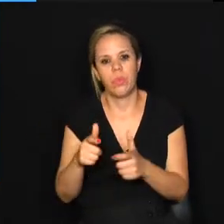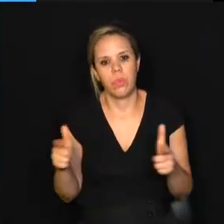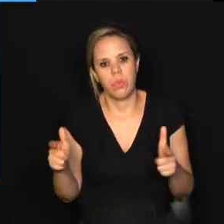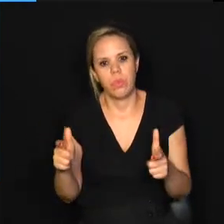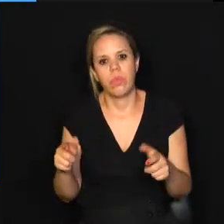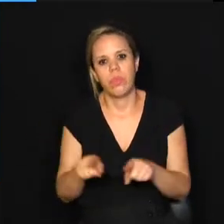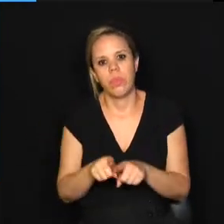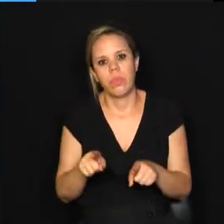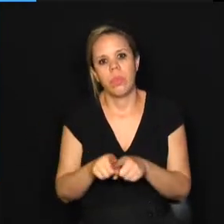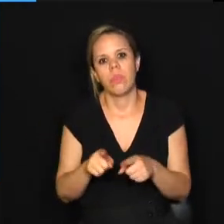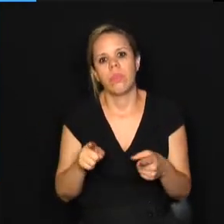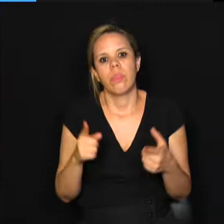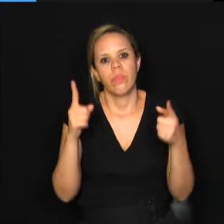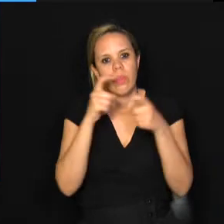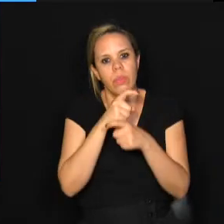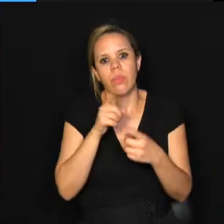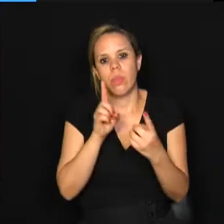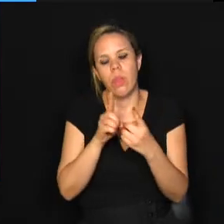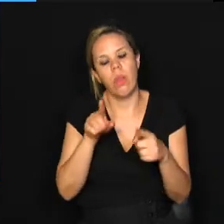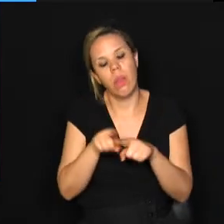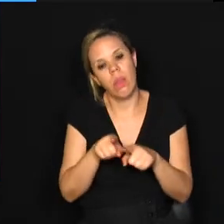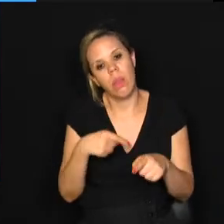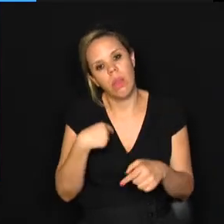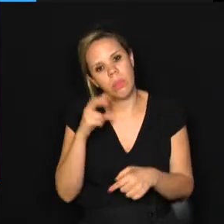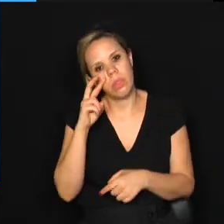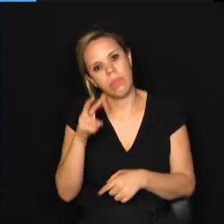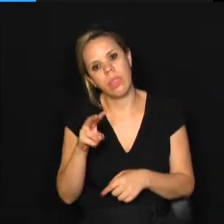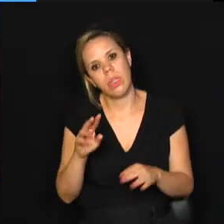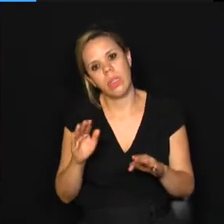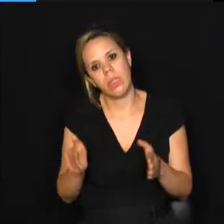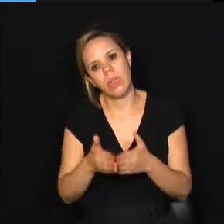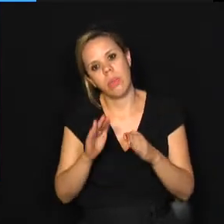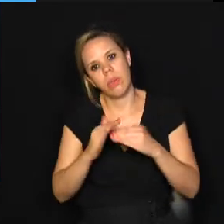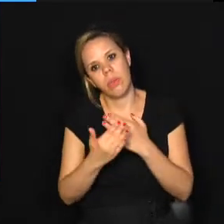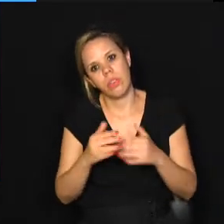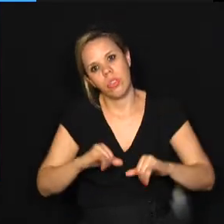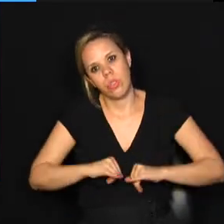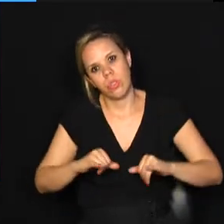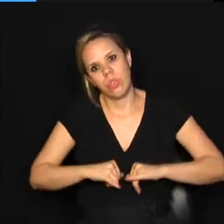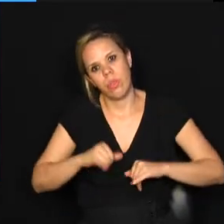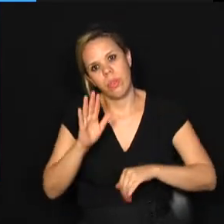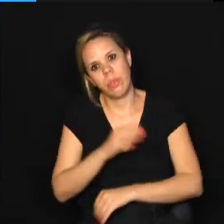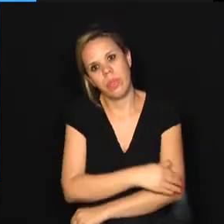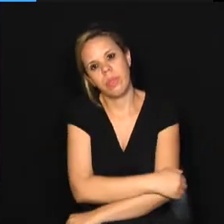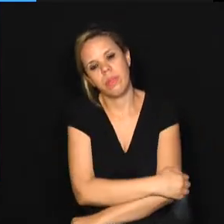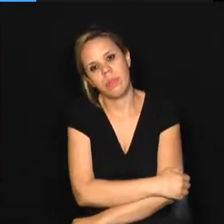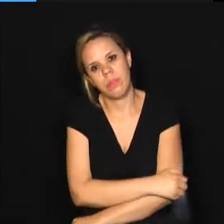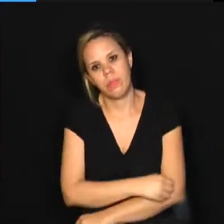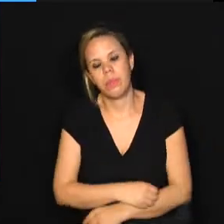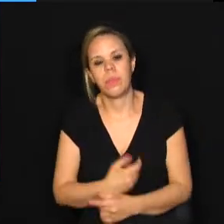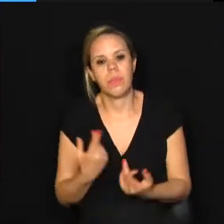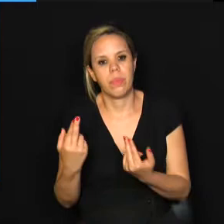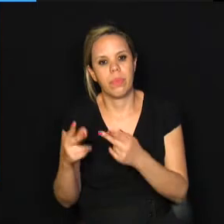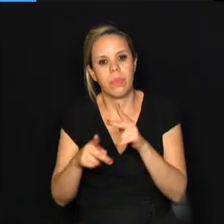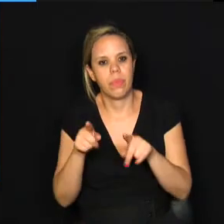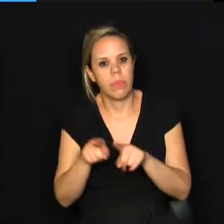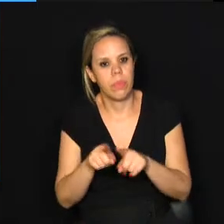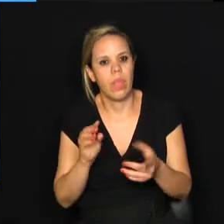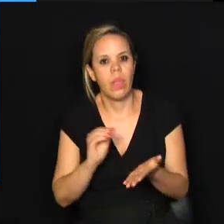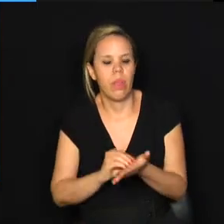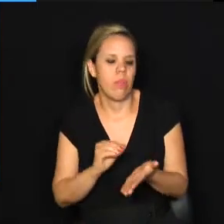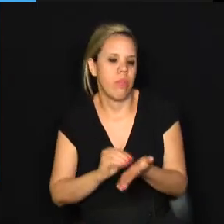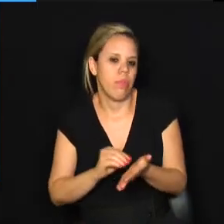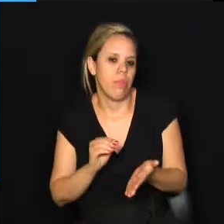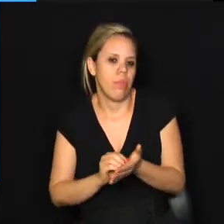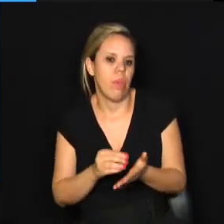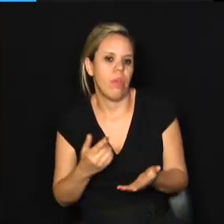precarizou muito o serviço. Então, para você ver que a periferia cada vez sofre mais, né, e não é diferente com a precarização do serviço dos